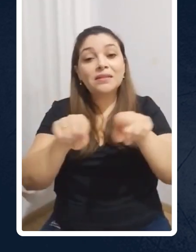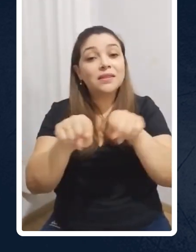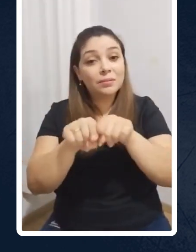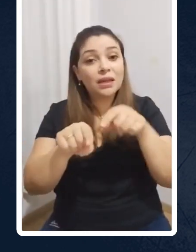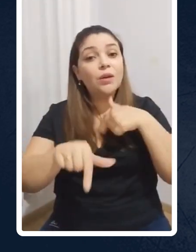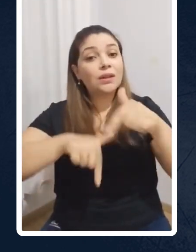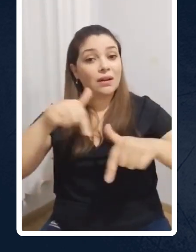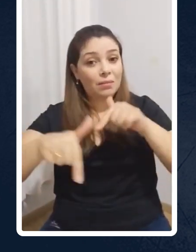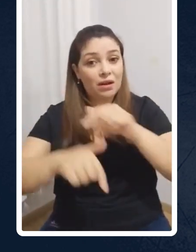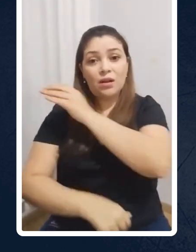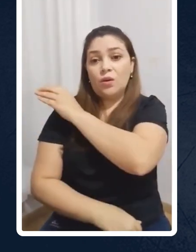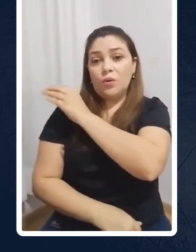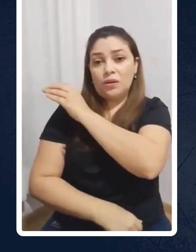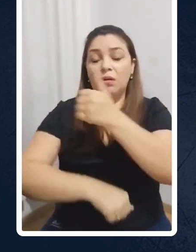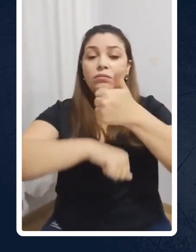me propiciou o encontro de